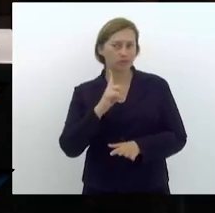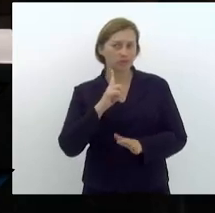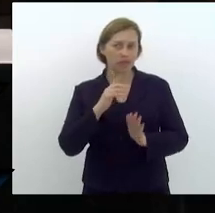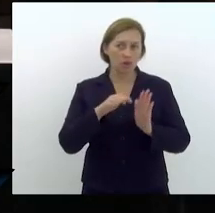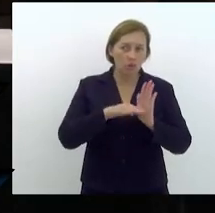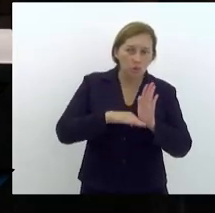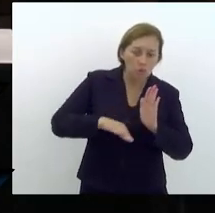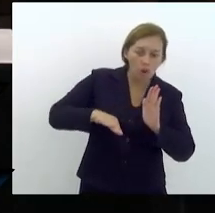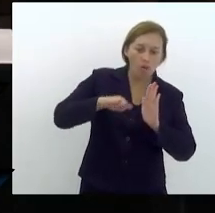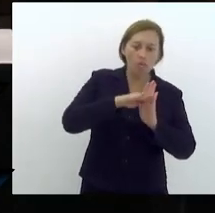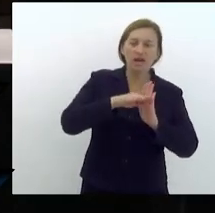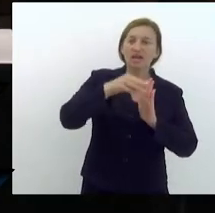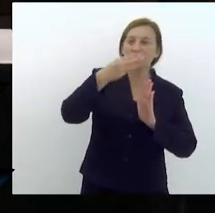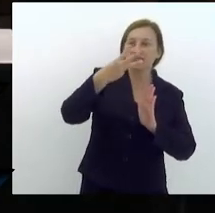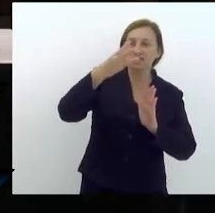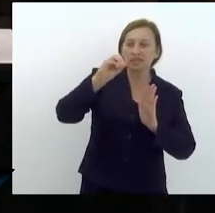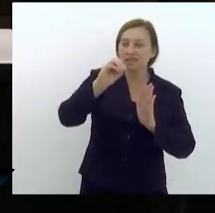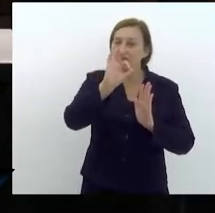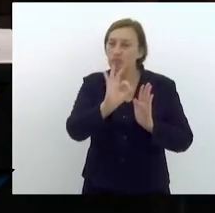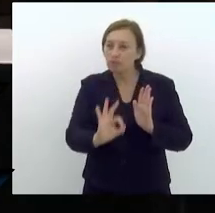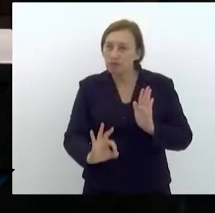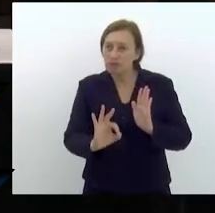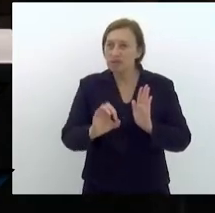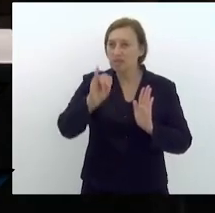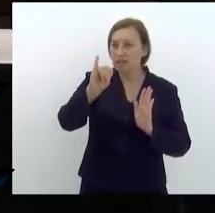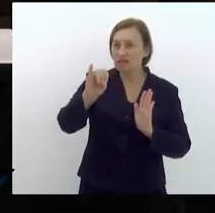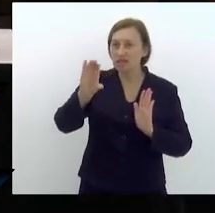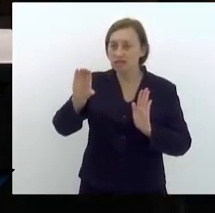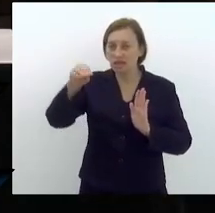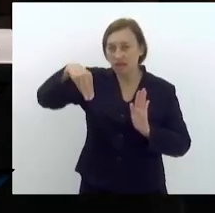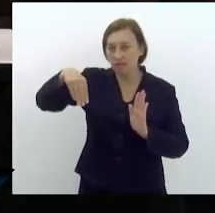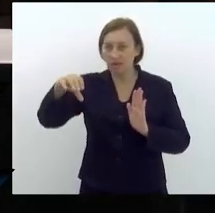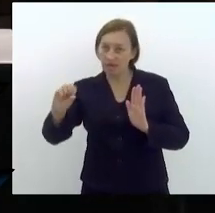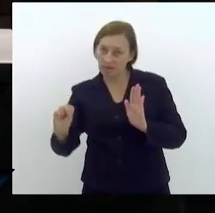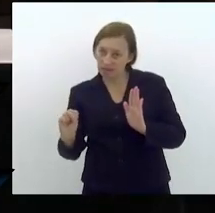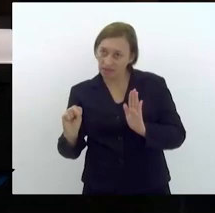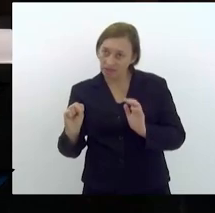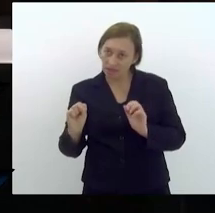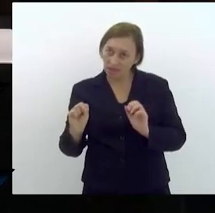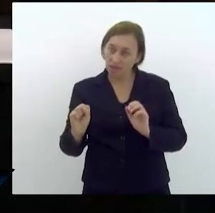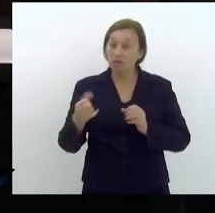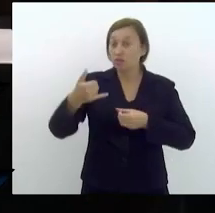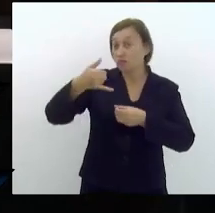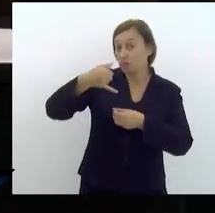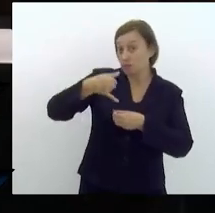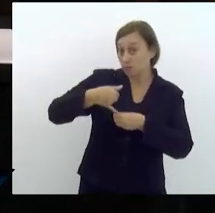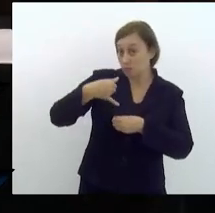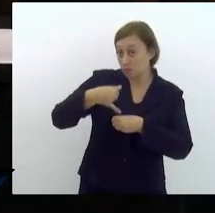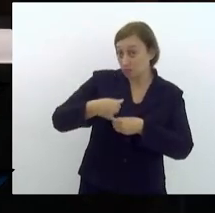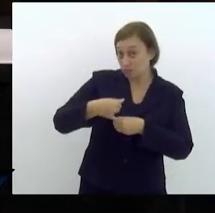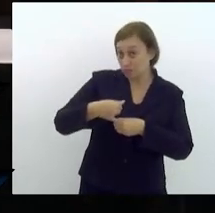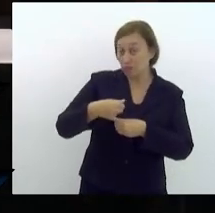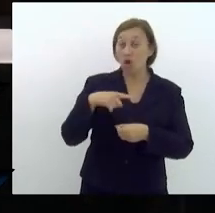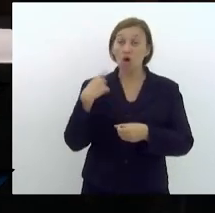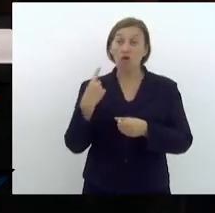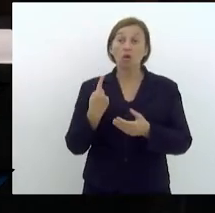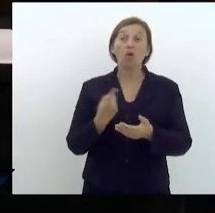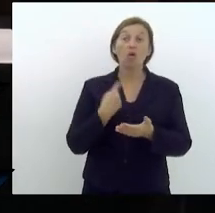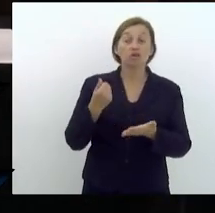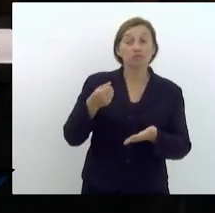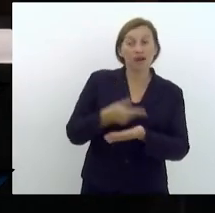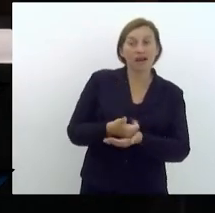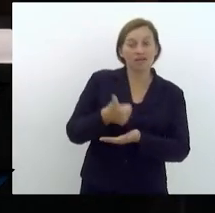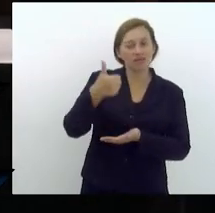de 30% do ICMS incidido nos combustíveis nós pagávamos